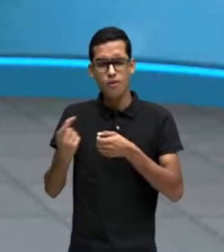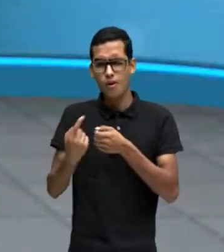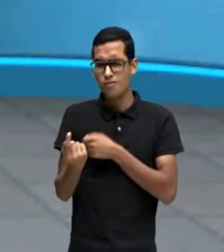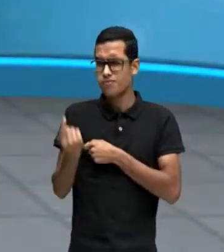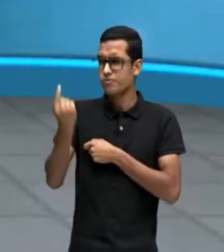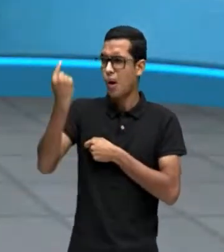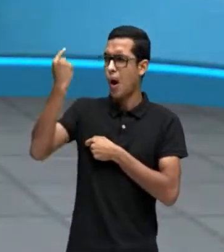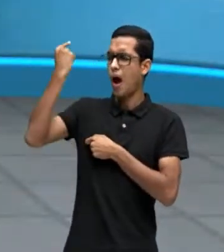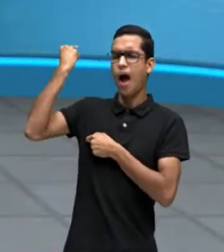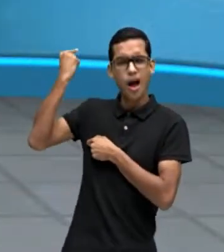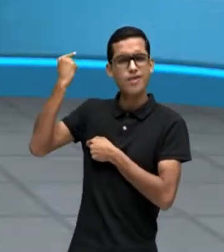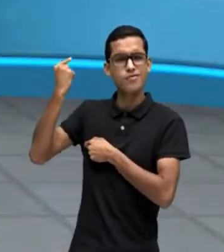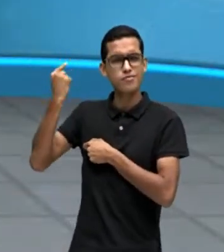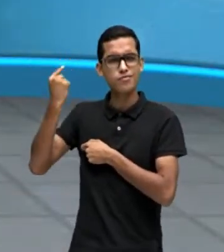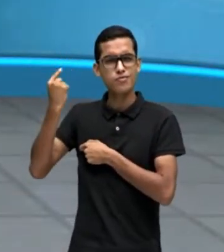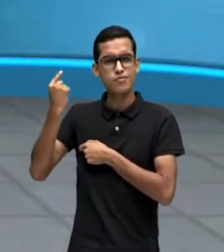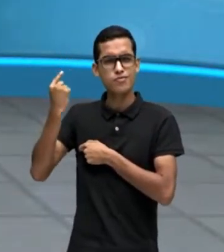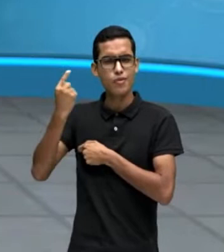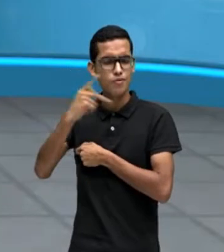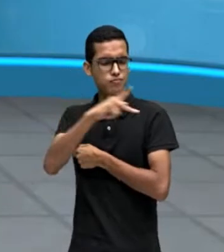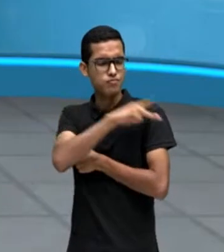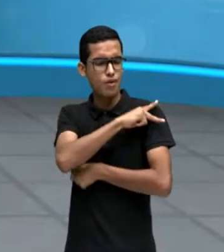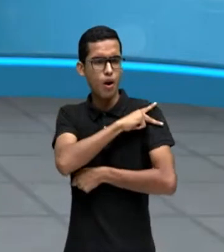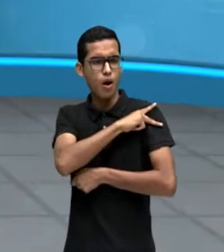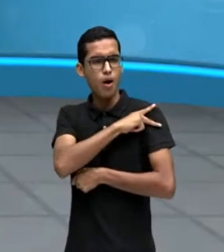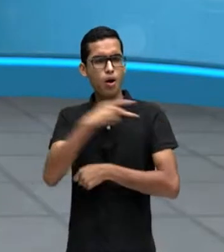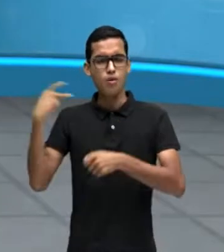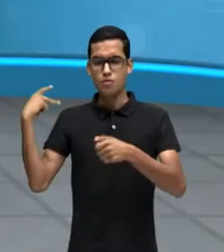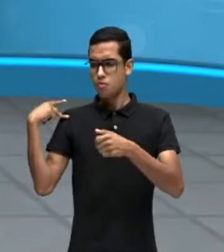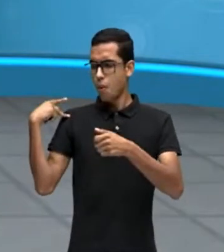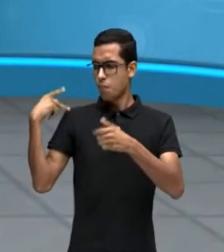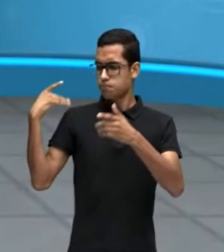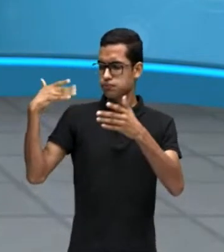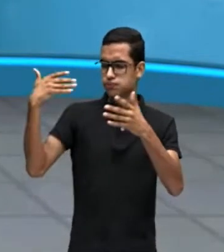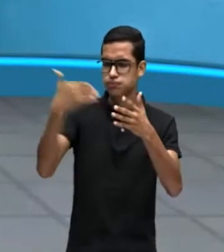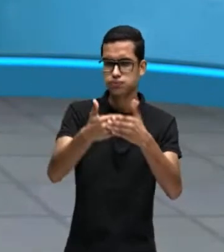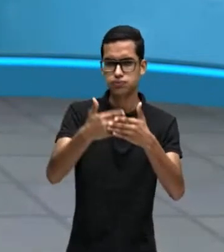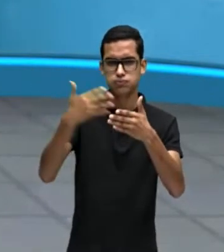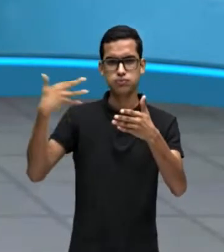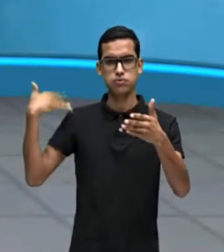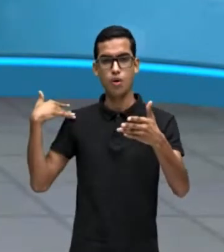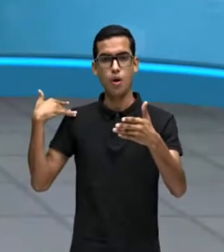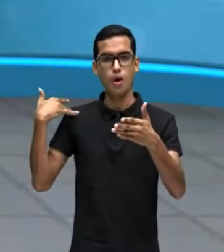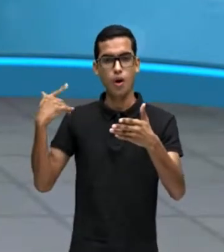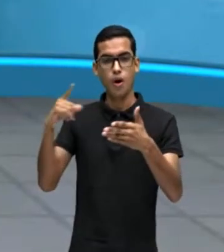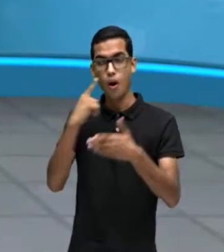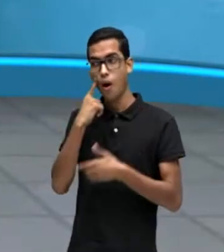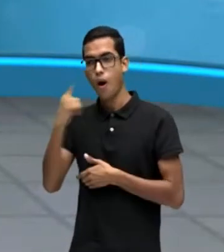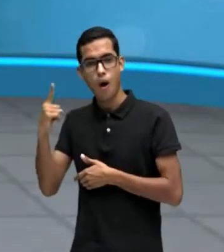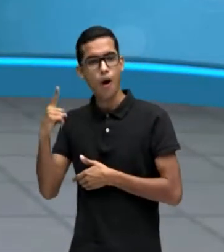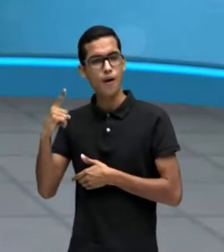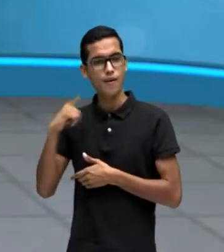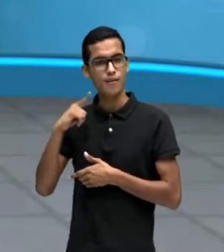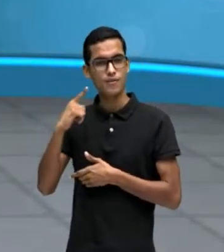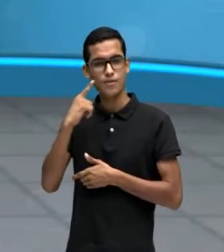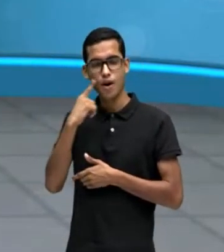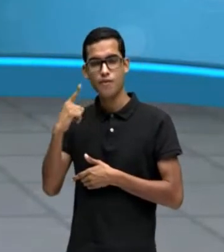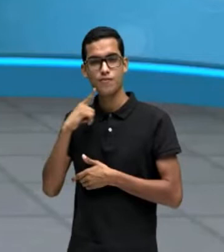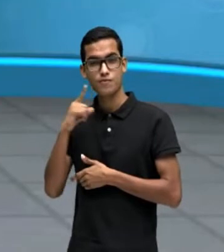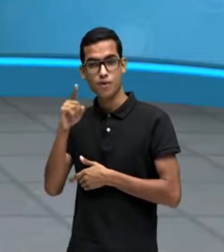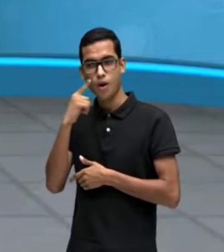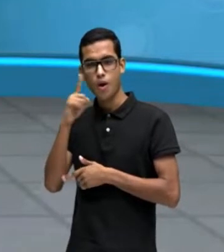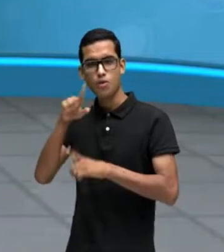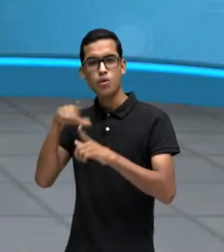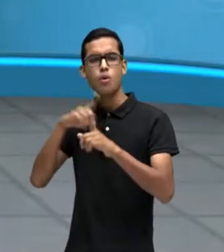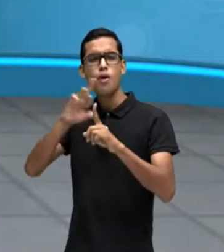do teatro. Olha só, meu Deus do céu, o que significa isso, professora? A senhora está ficando com problemas? Não, a gente está fazendo aqui uma